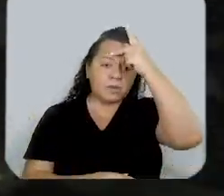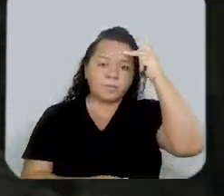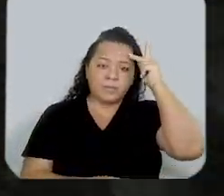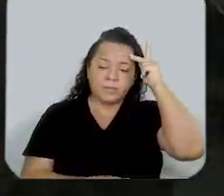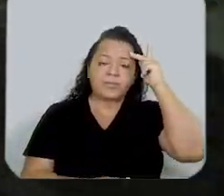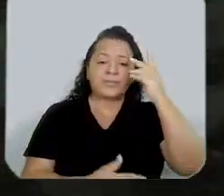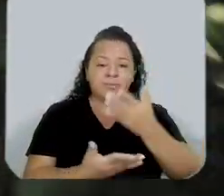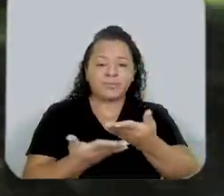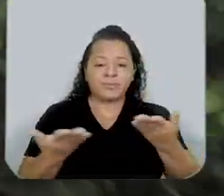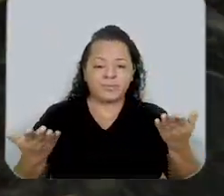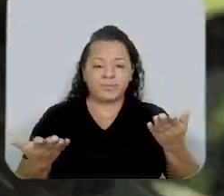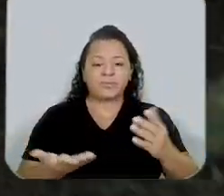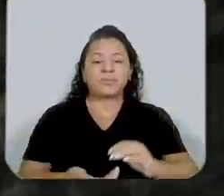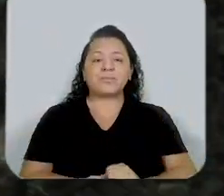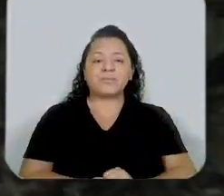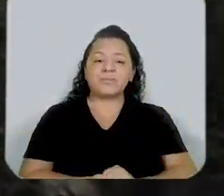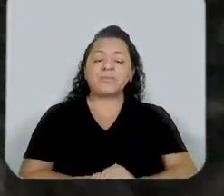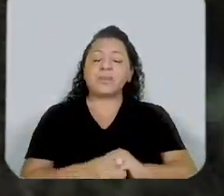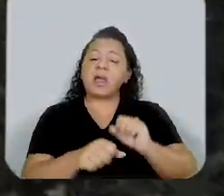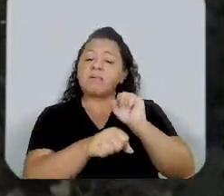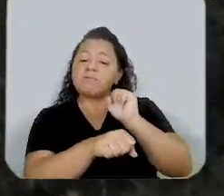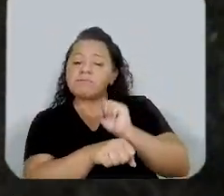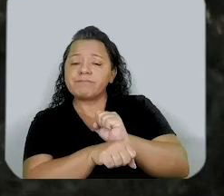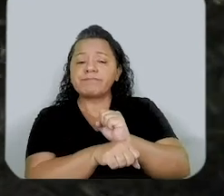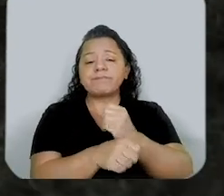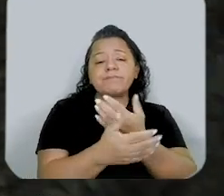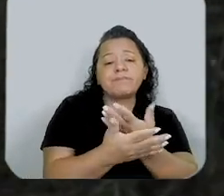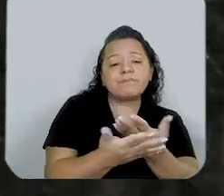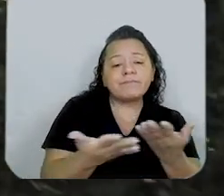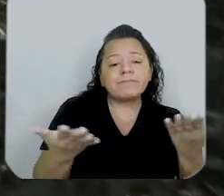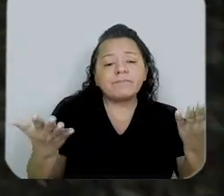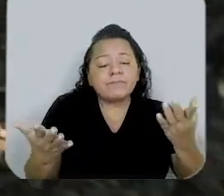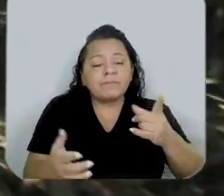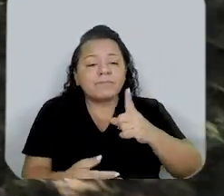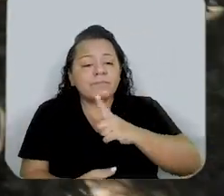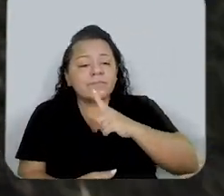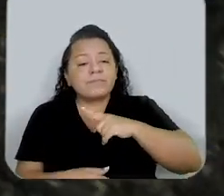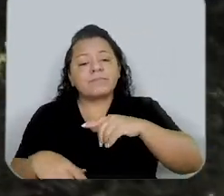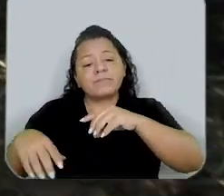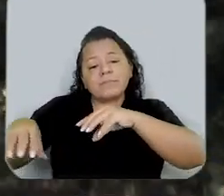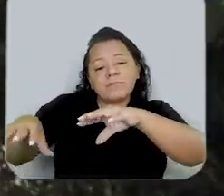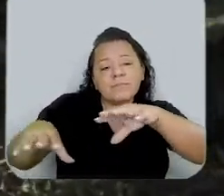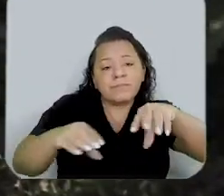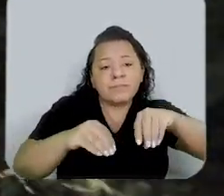basta nisso de uma vez por toda. Por favor, não ligue, já estou com